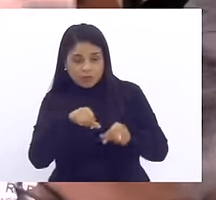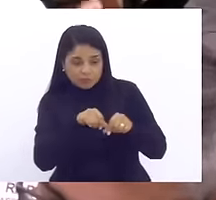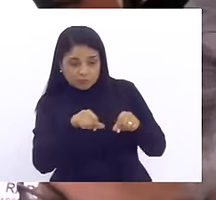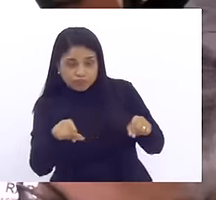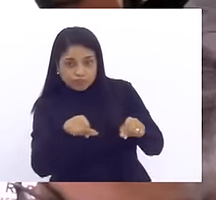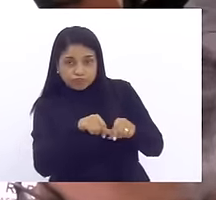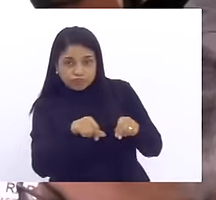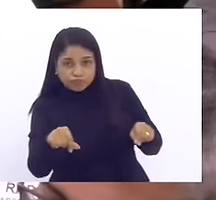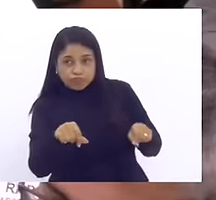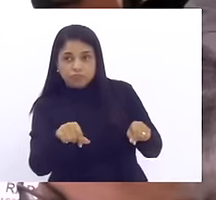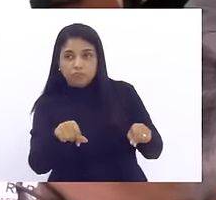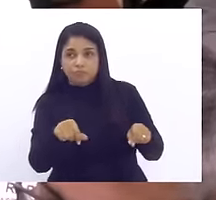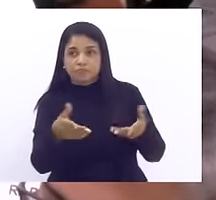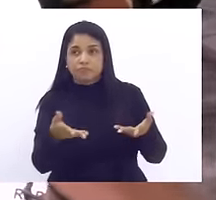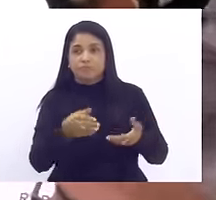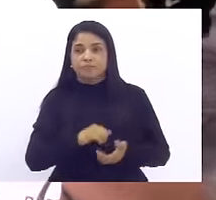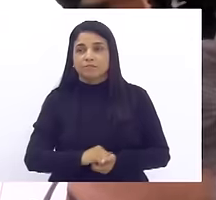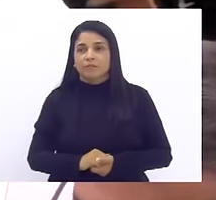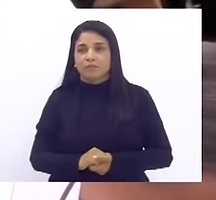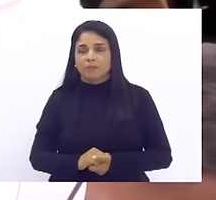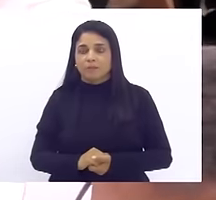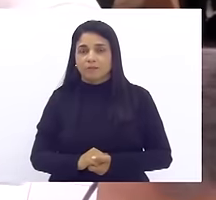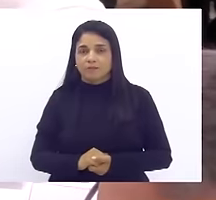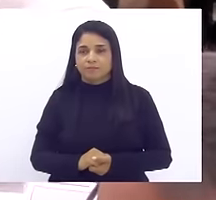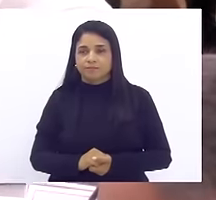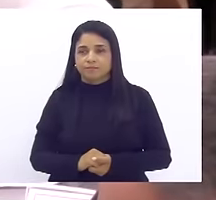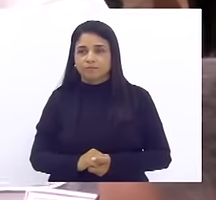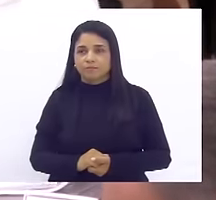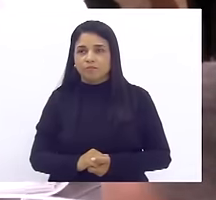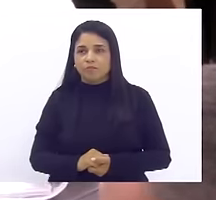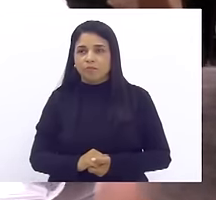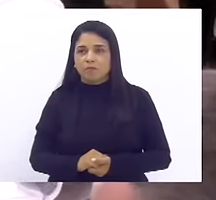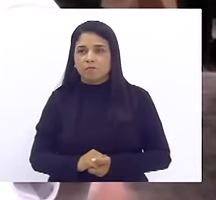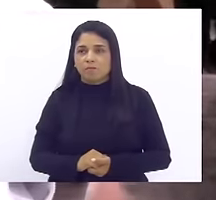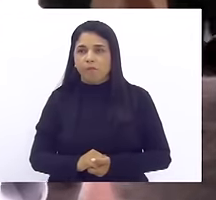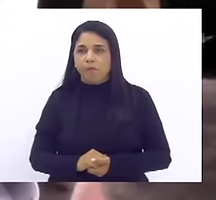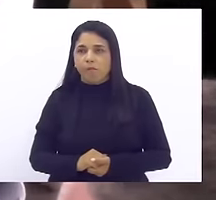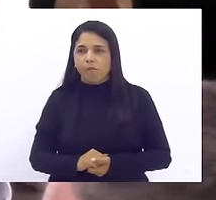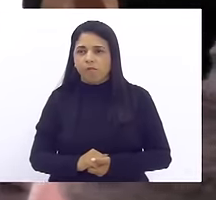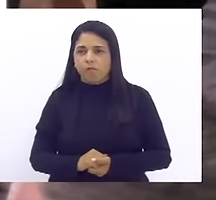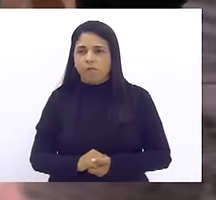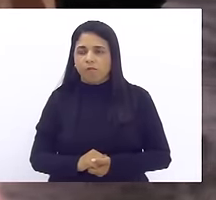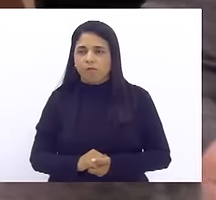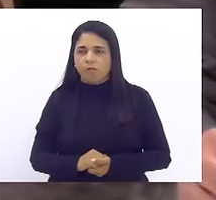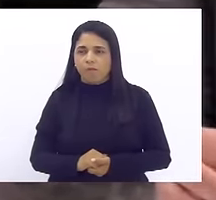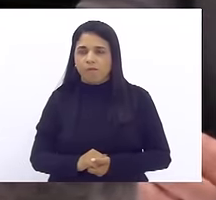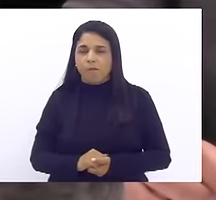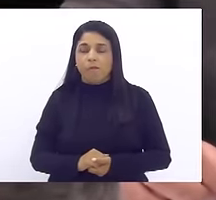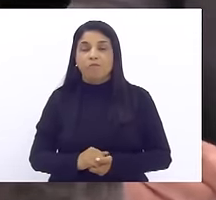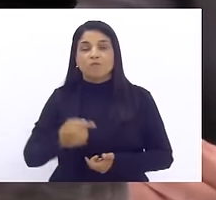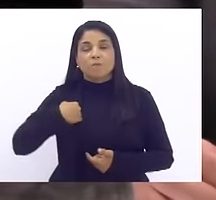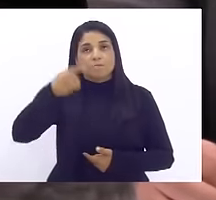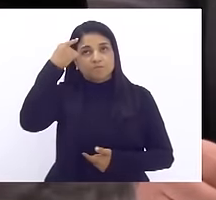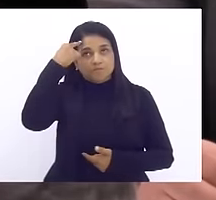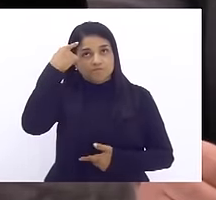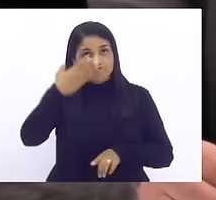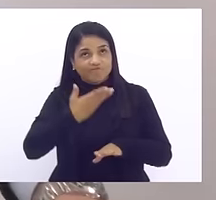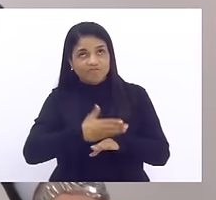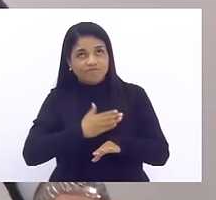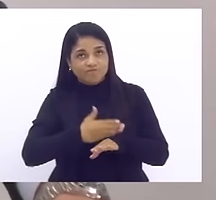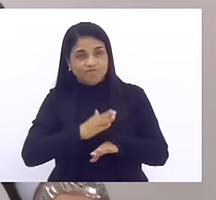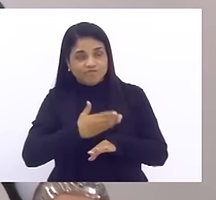que tem que lacrar então vamos fazer o exercício aqui finge Passamos o exercício mental aqui